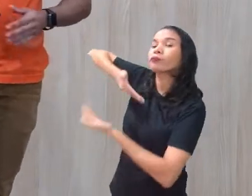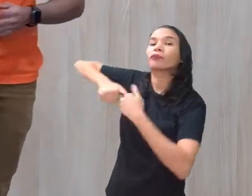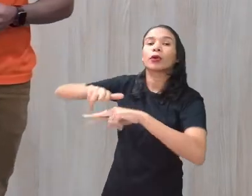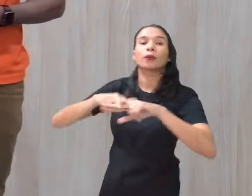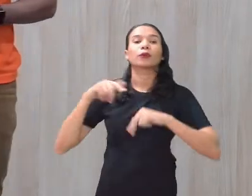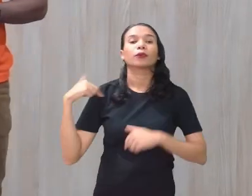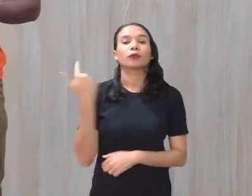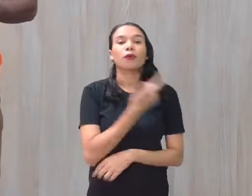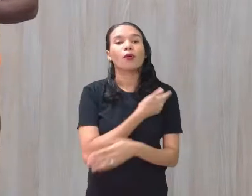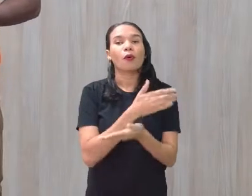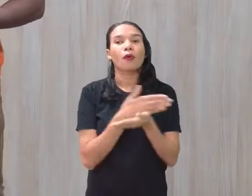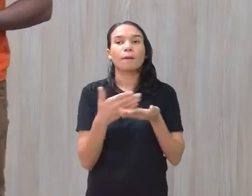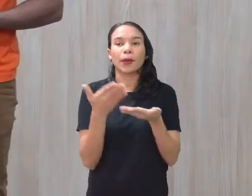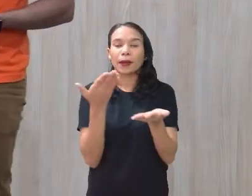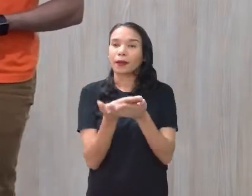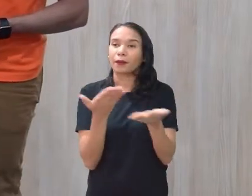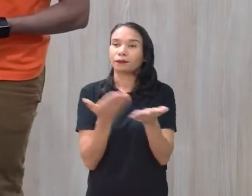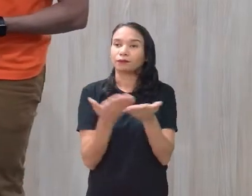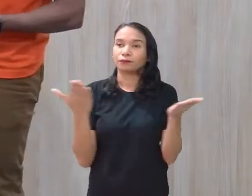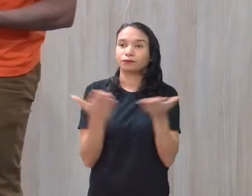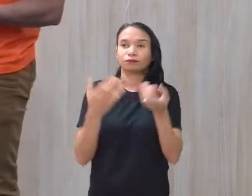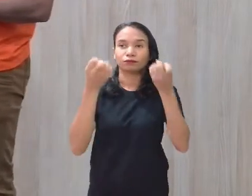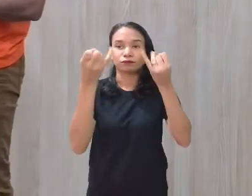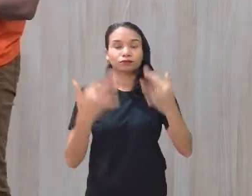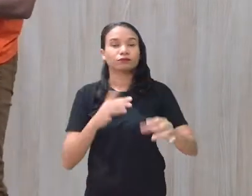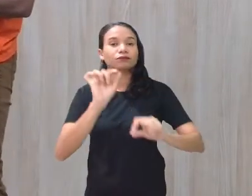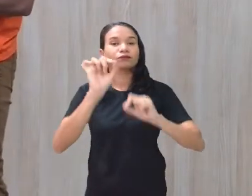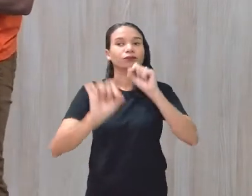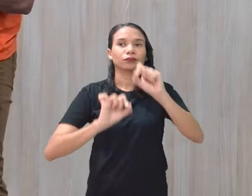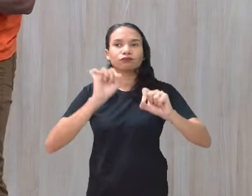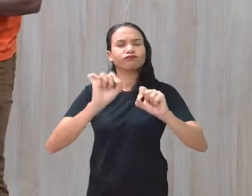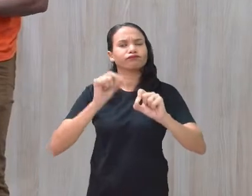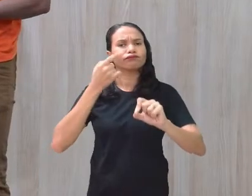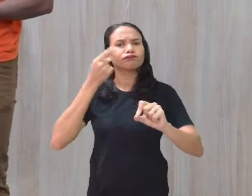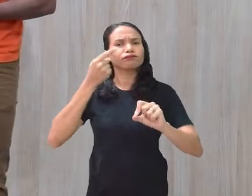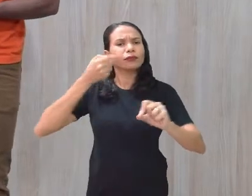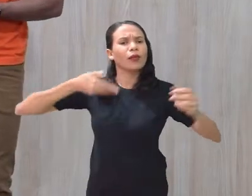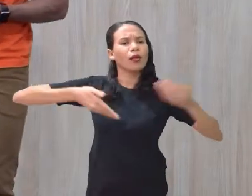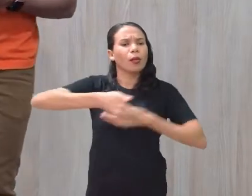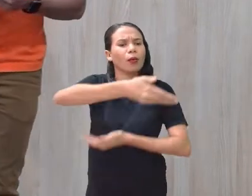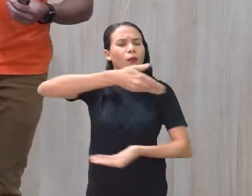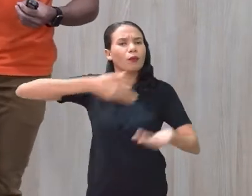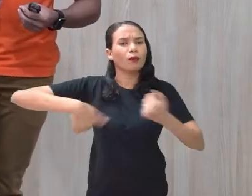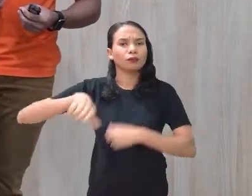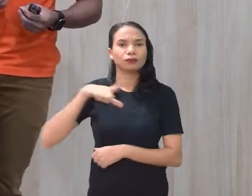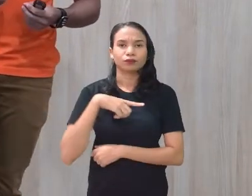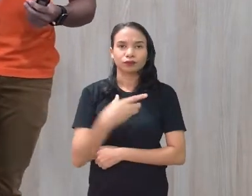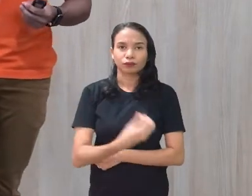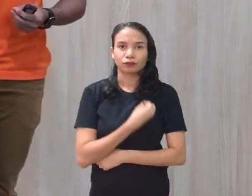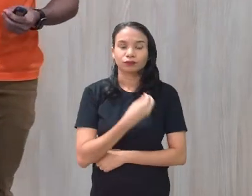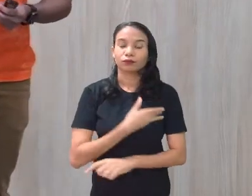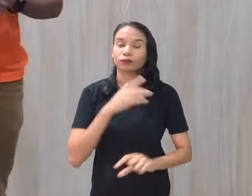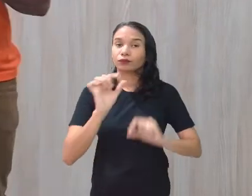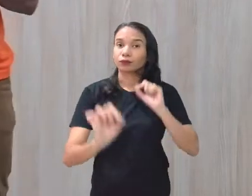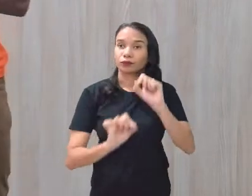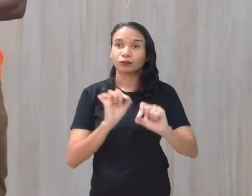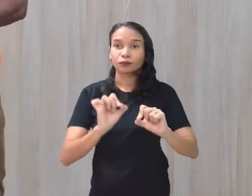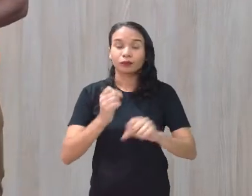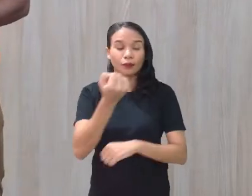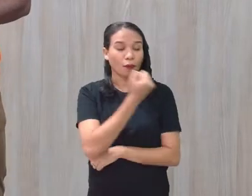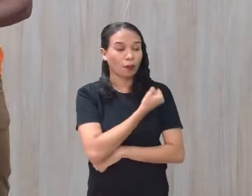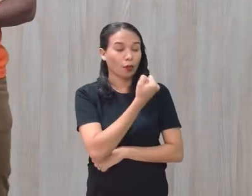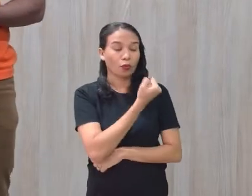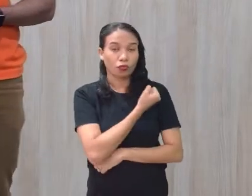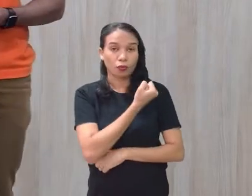começar a nossa aula de hoje, certo? Falando sobre essas relações que existem entre um